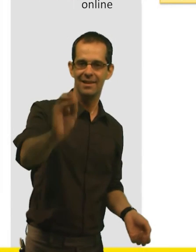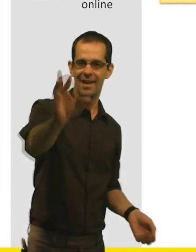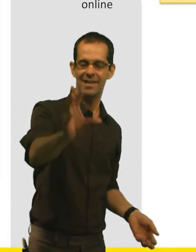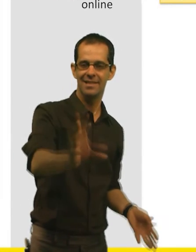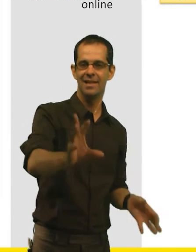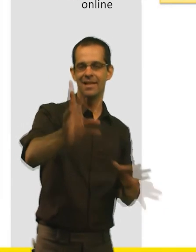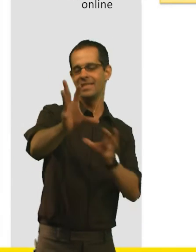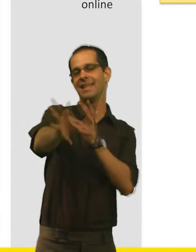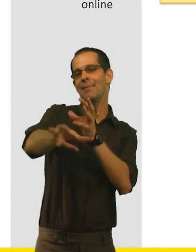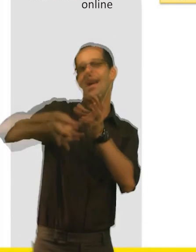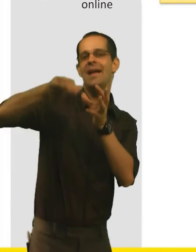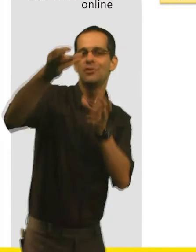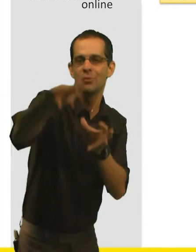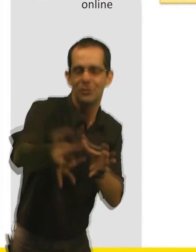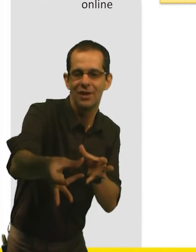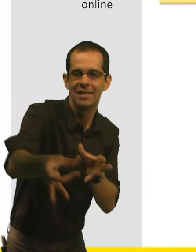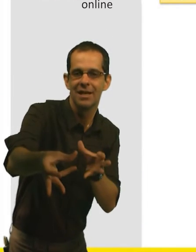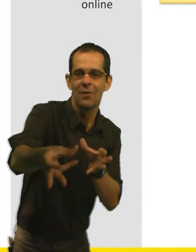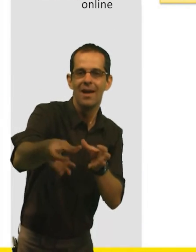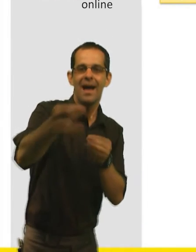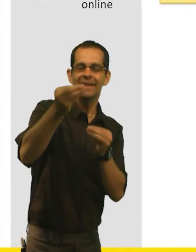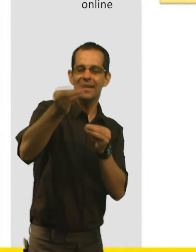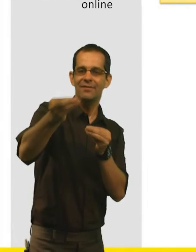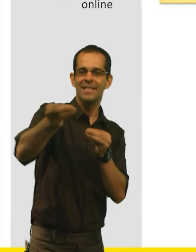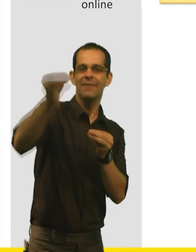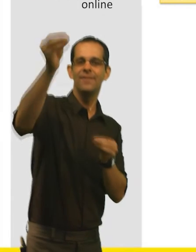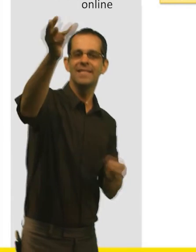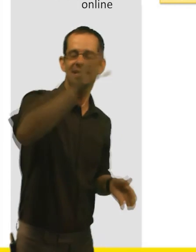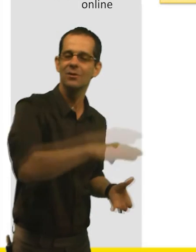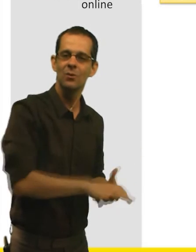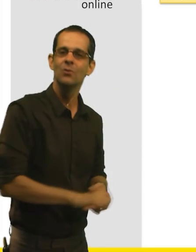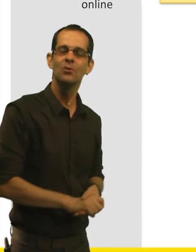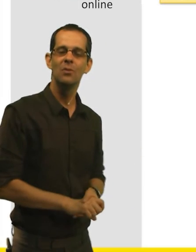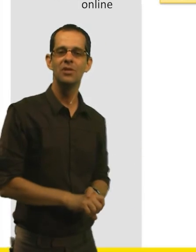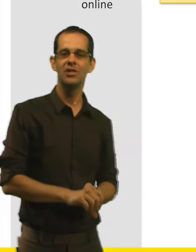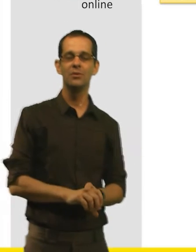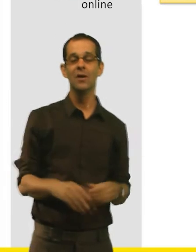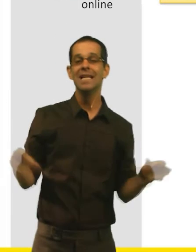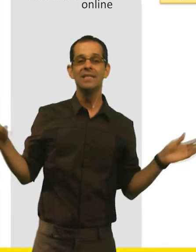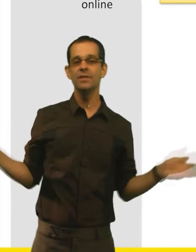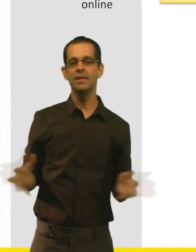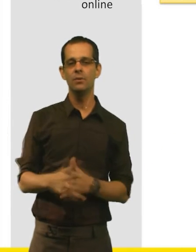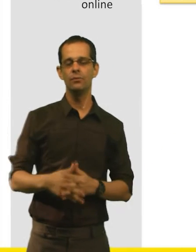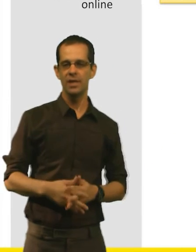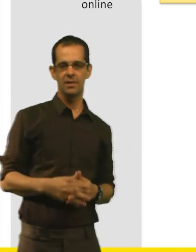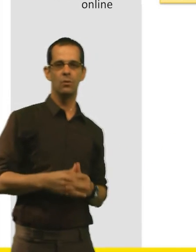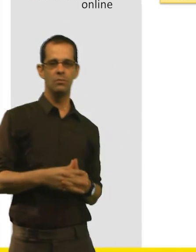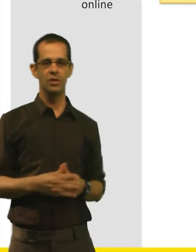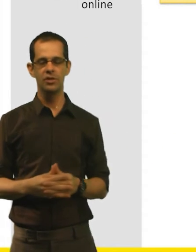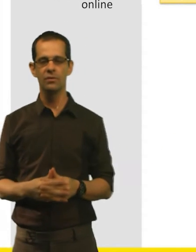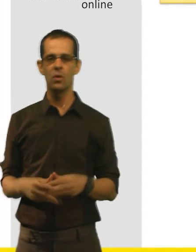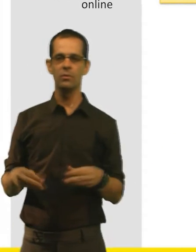faça esse trabalho de motivação através da fixação de um objetivo. Se você não fixa